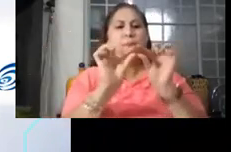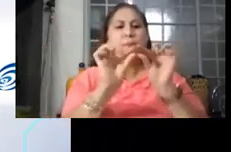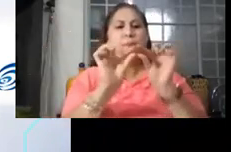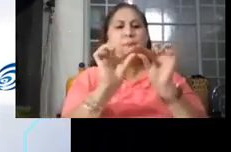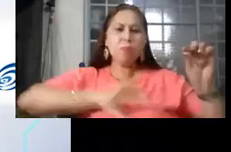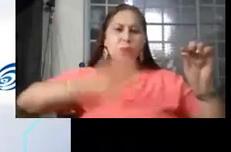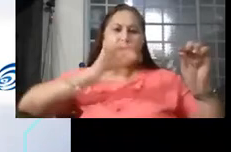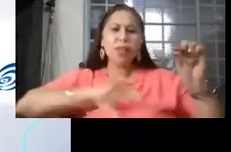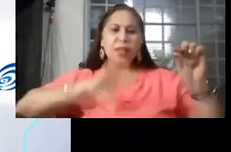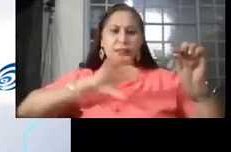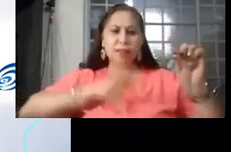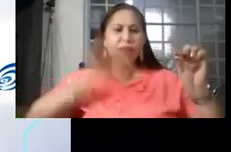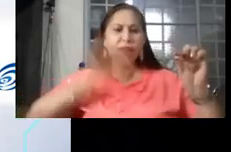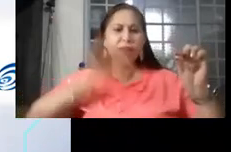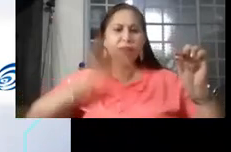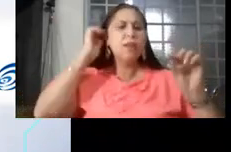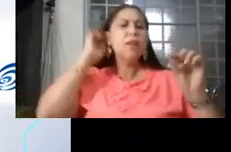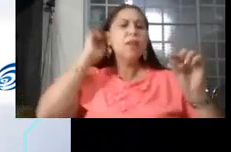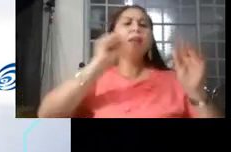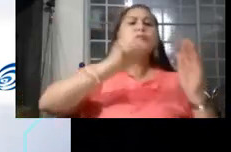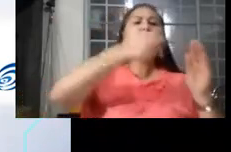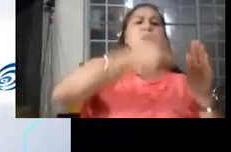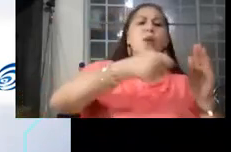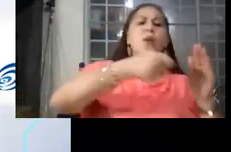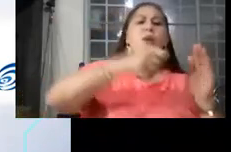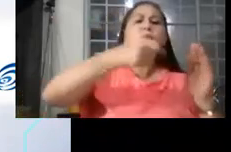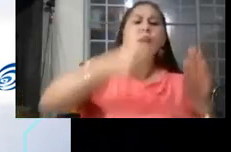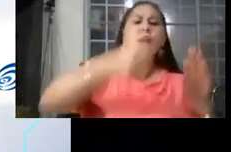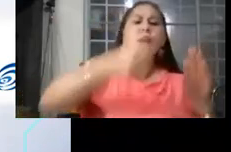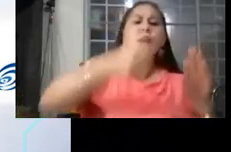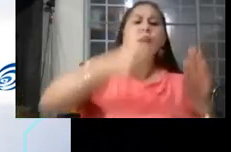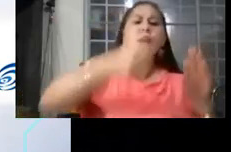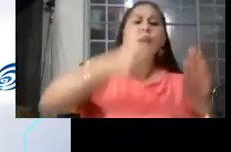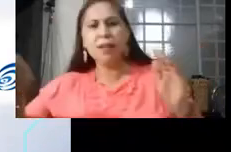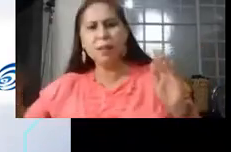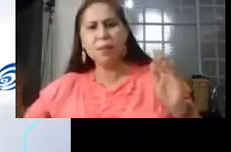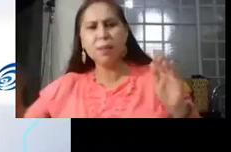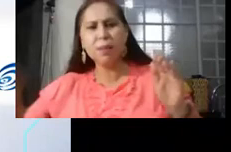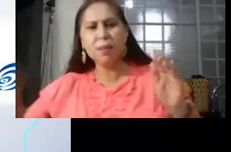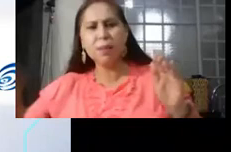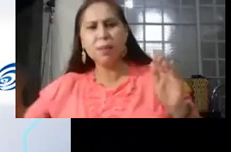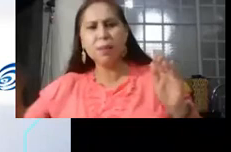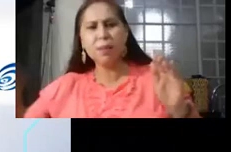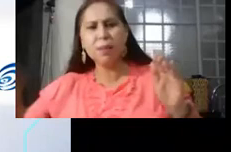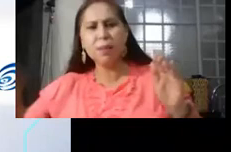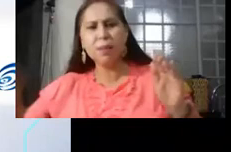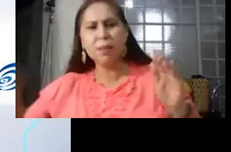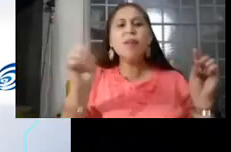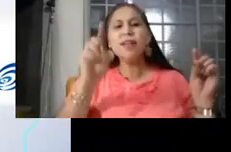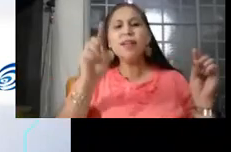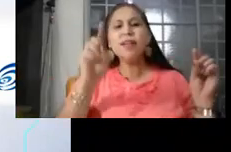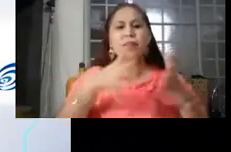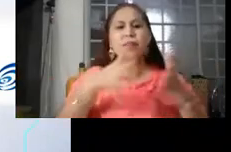pego uma frase em português e vou colocando os sinais em Libras, isso não